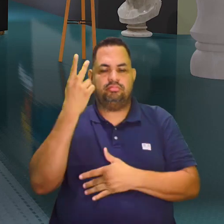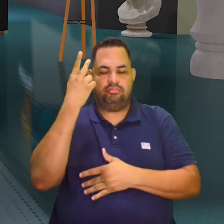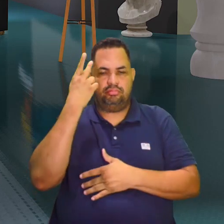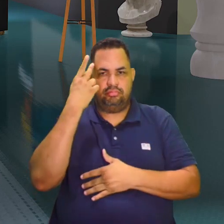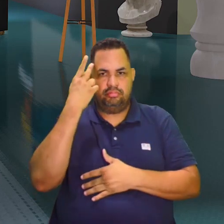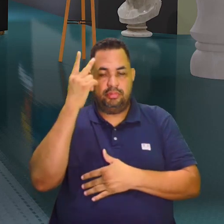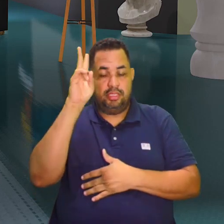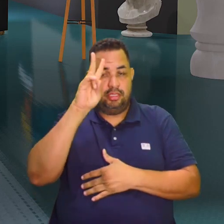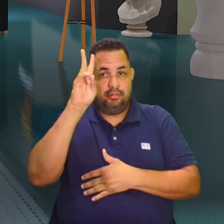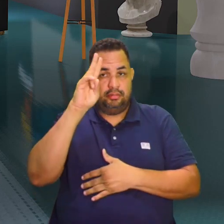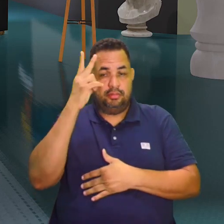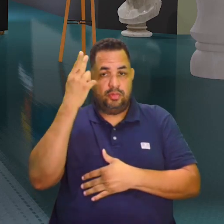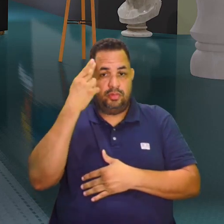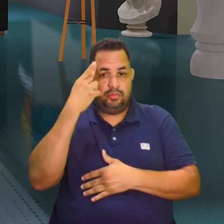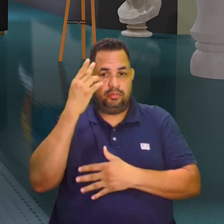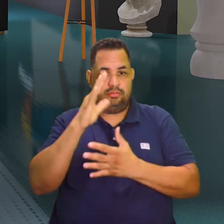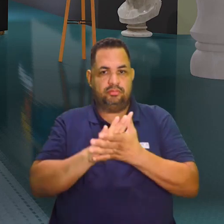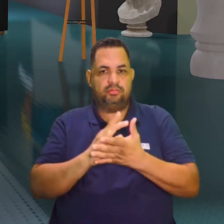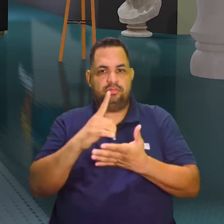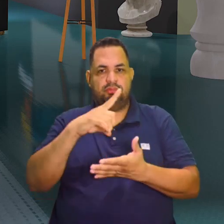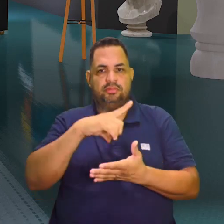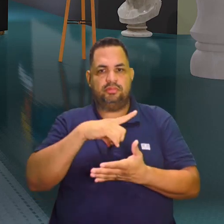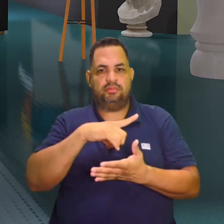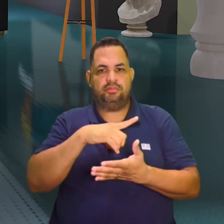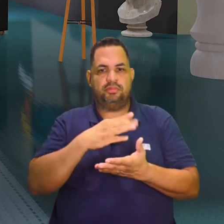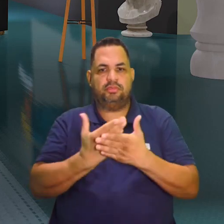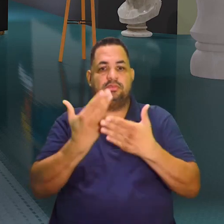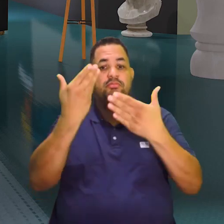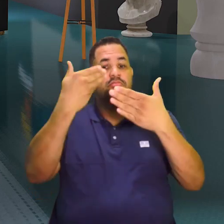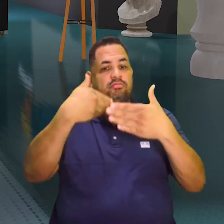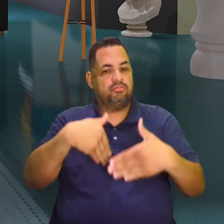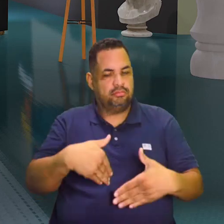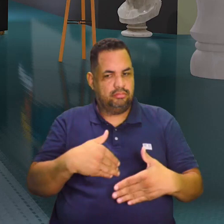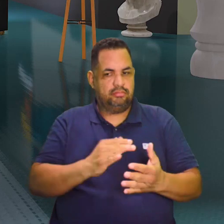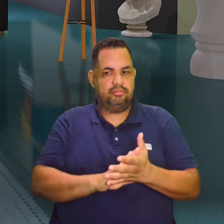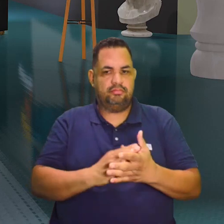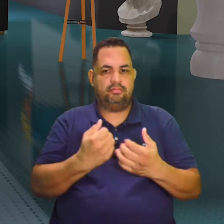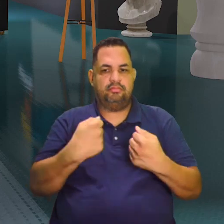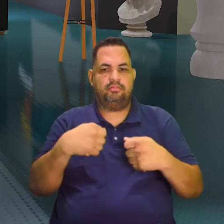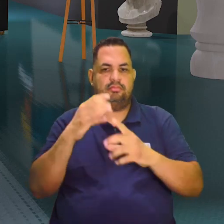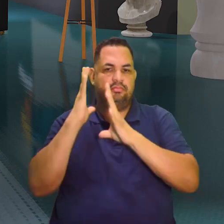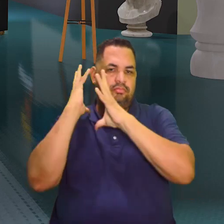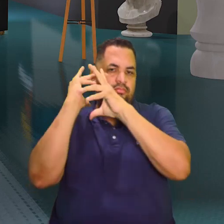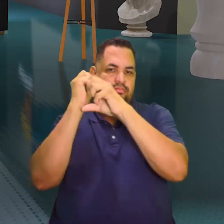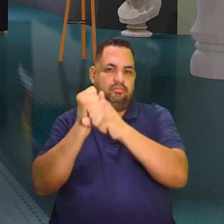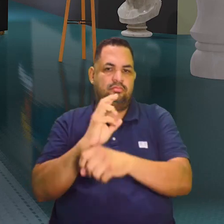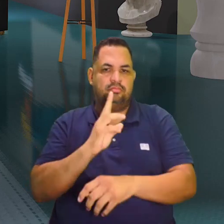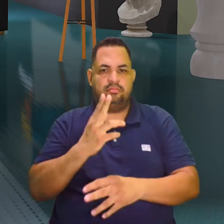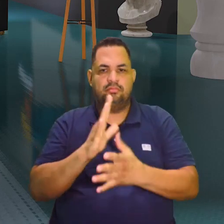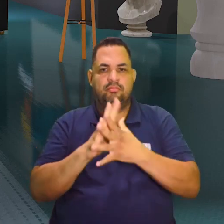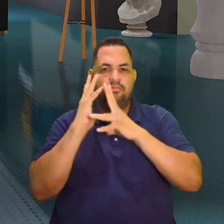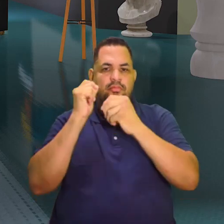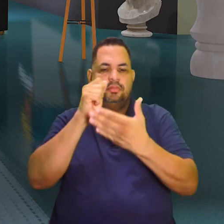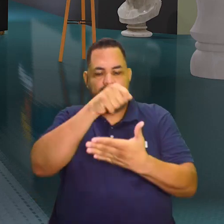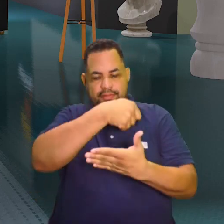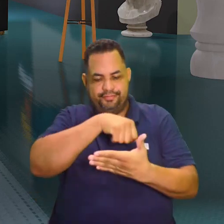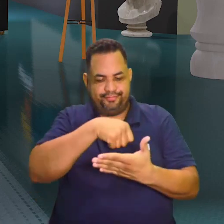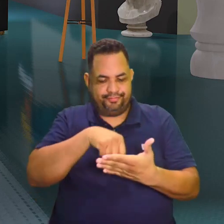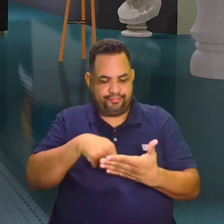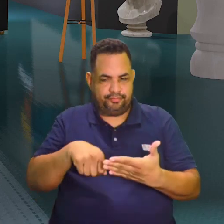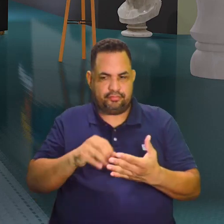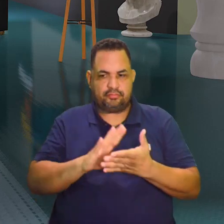essas aulas serão cobradas também na avaliação, então vocês podem revisar, sempre estar revisando lá no seu caderno,